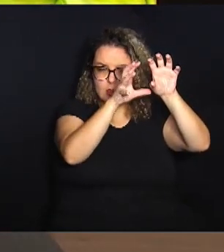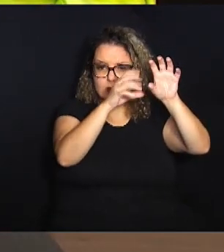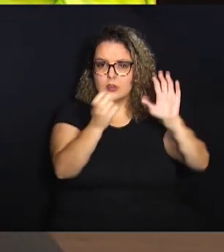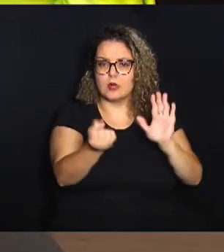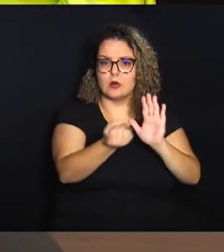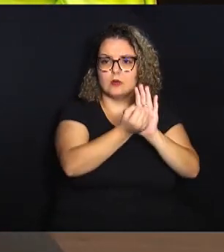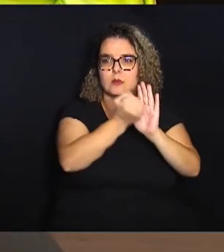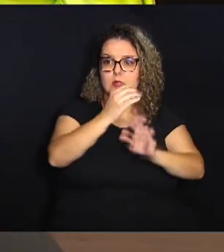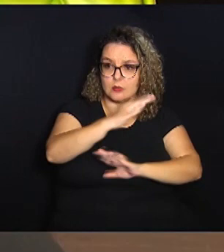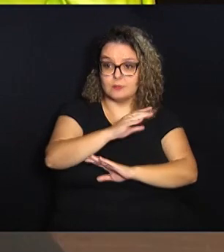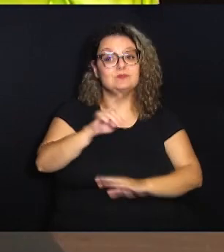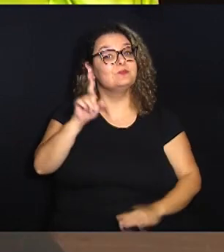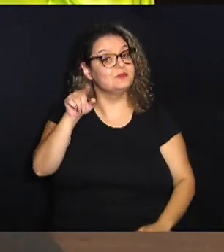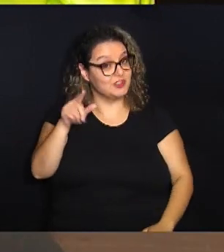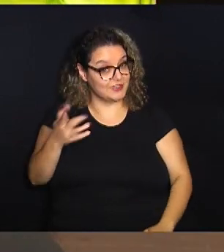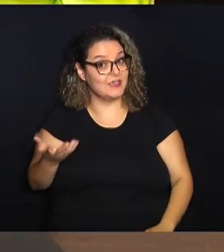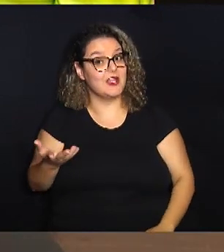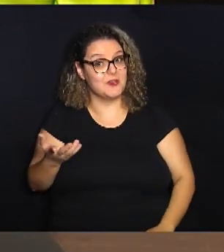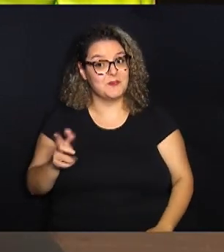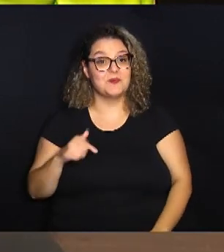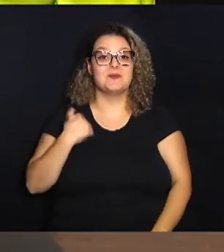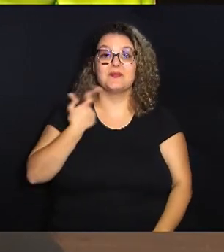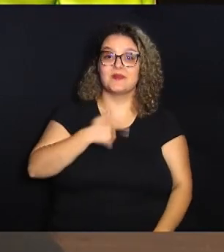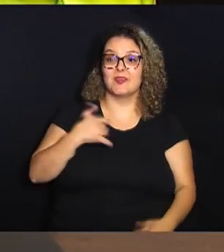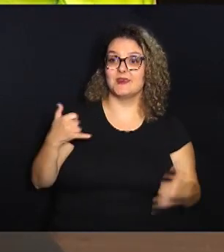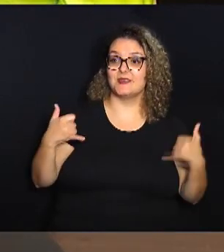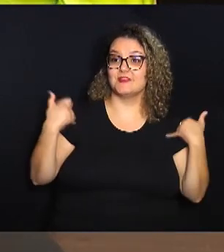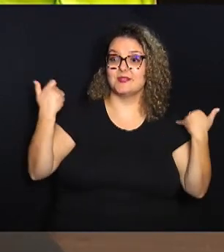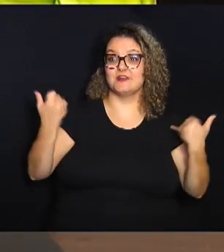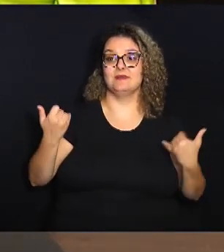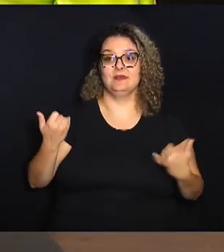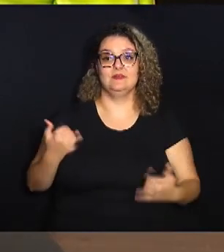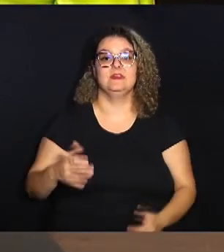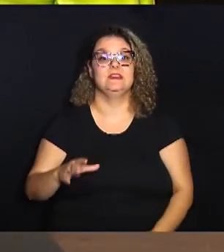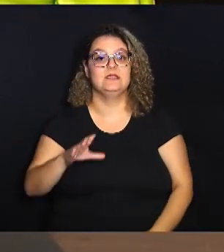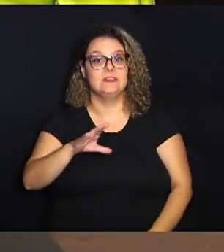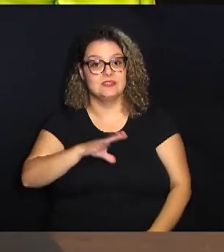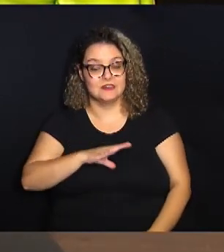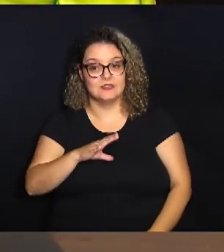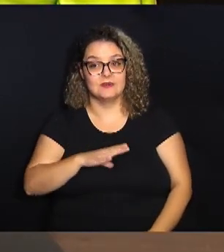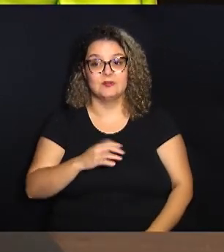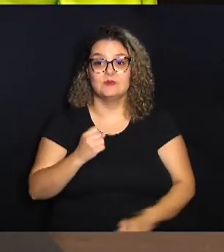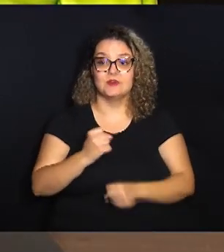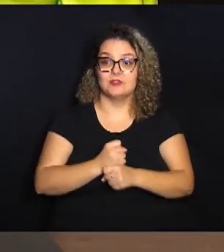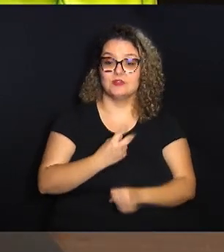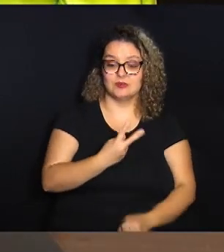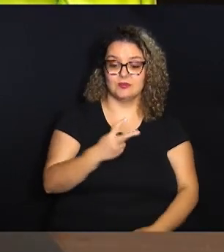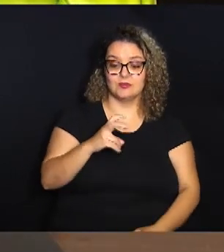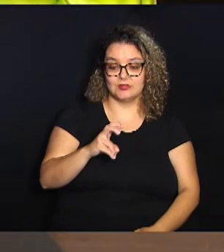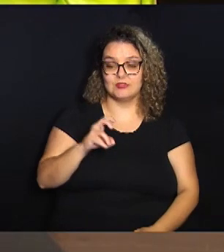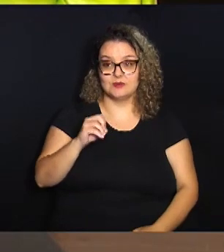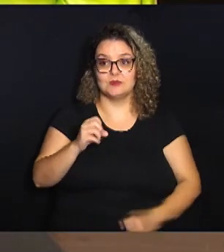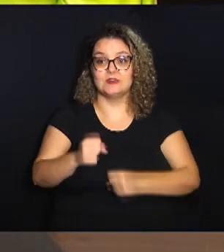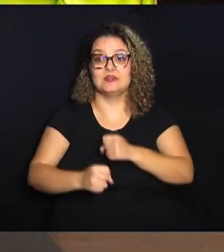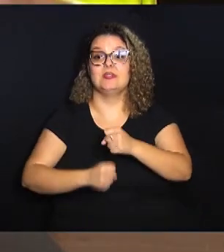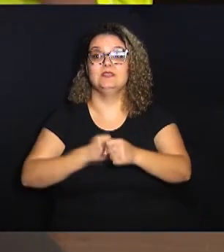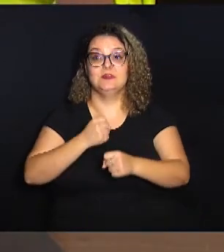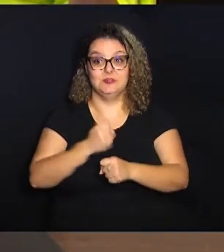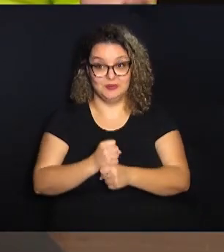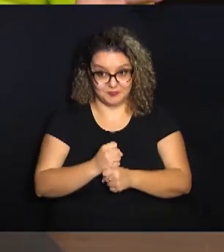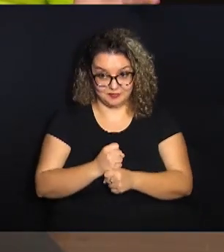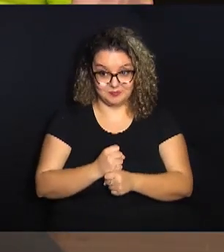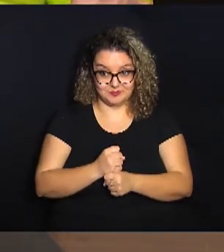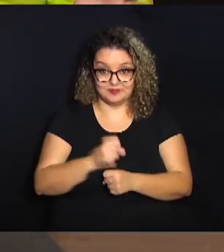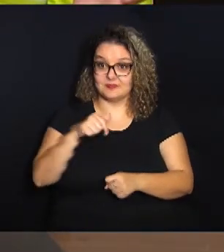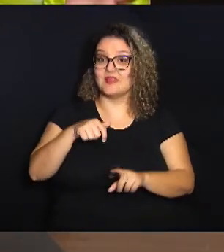Câmara Municipal? Pois é, nós estamos no aniversário da cidade, ano em que Campinas comemora 250 anos, e